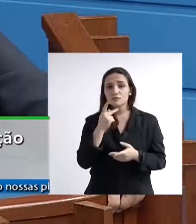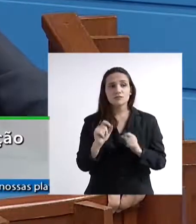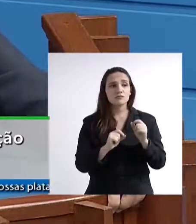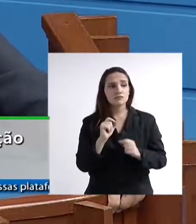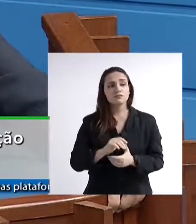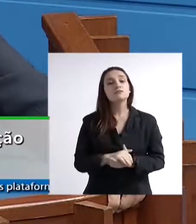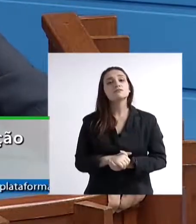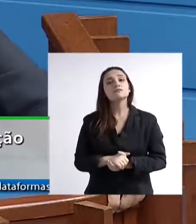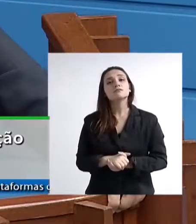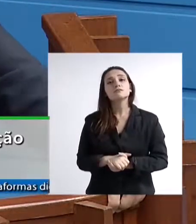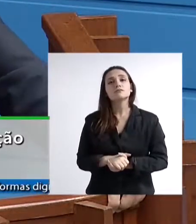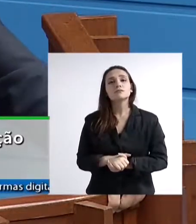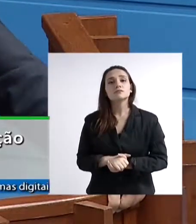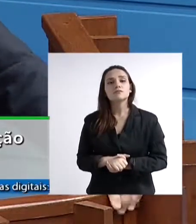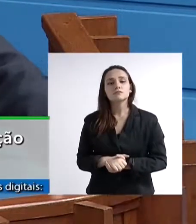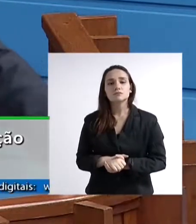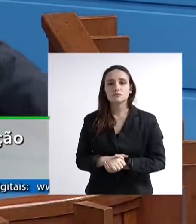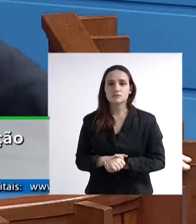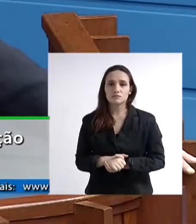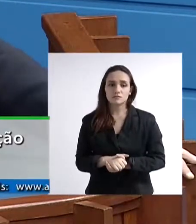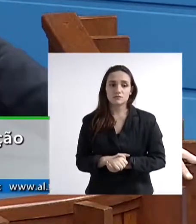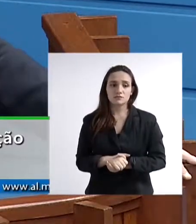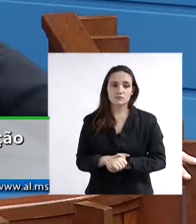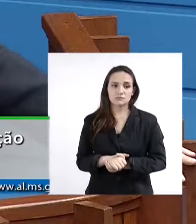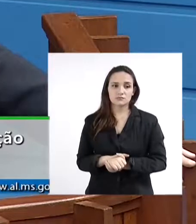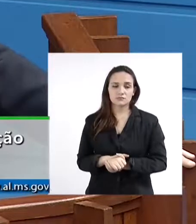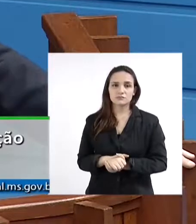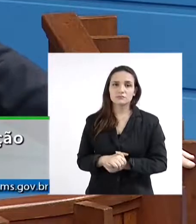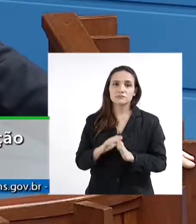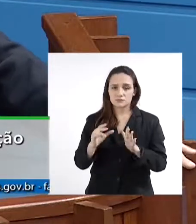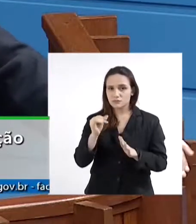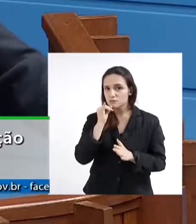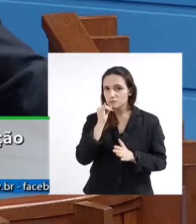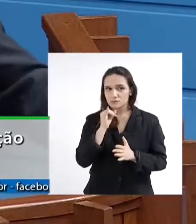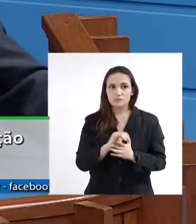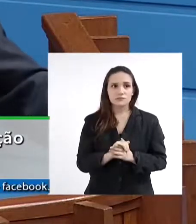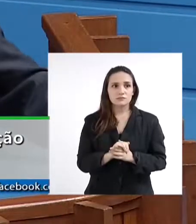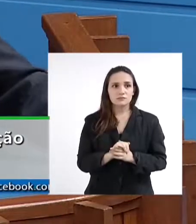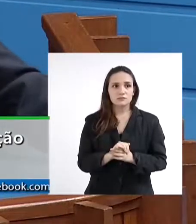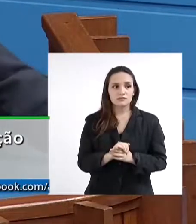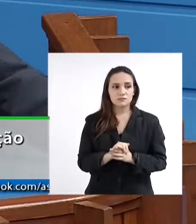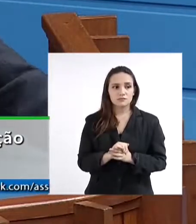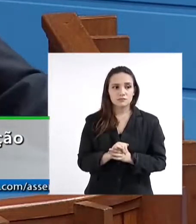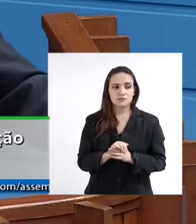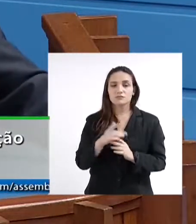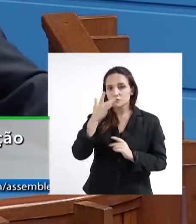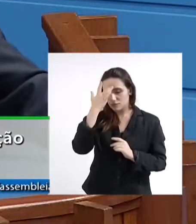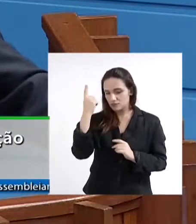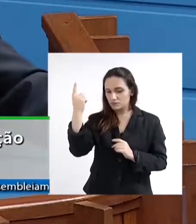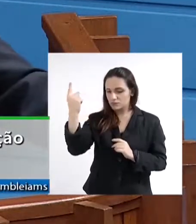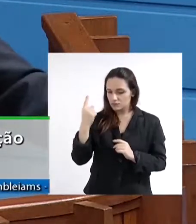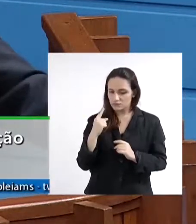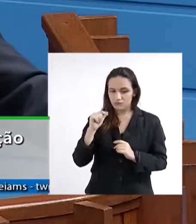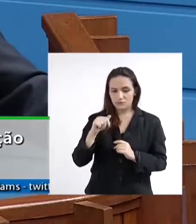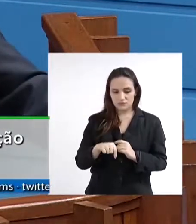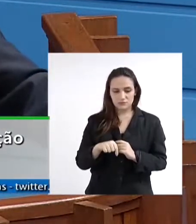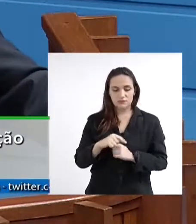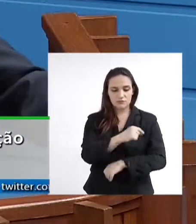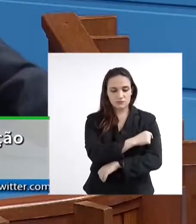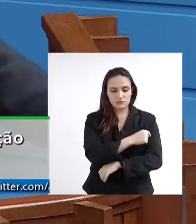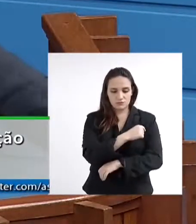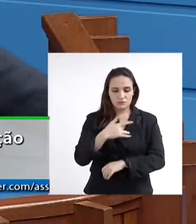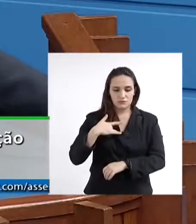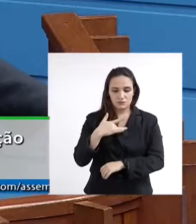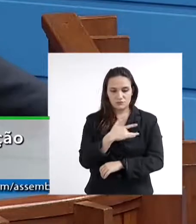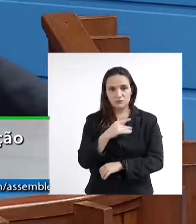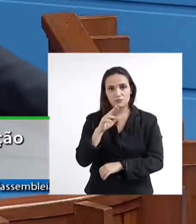dizendo que, ao invés das pessoas procurarem a rede pública, a atenção básica, as